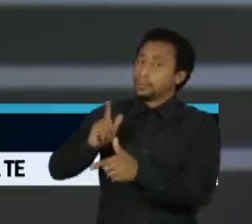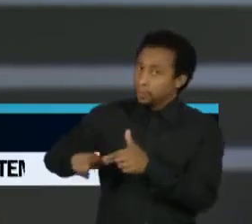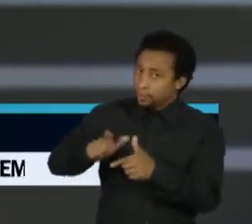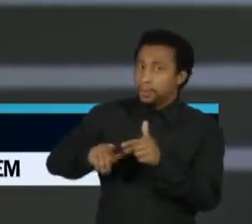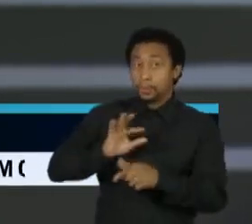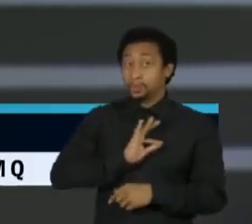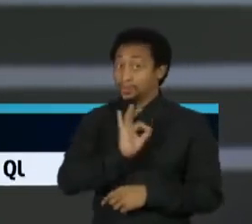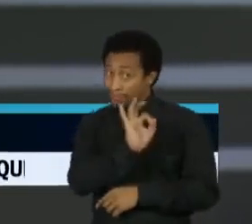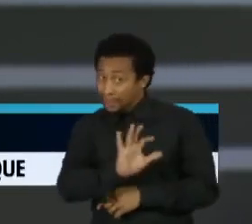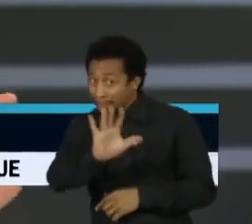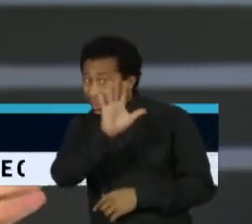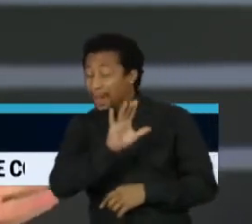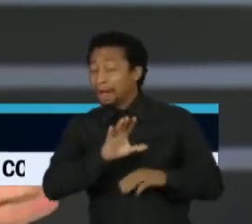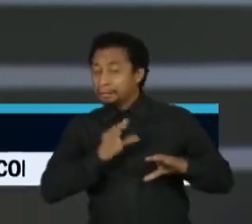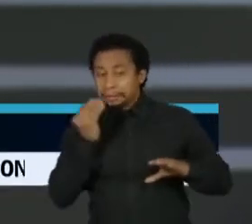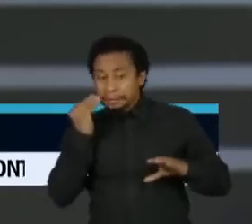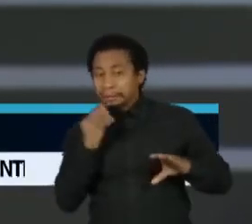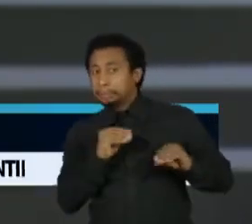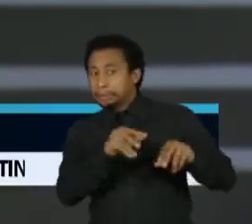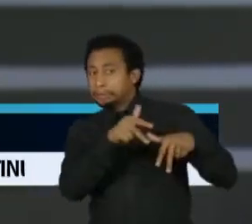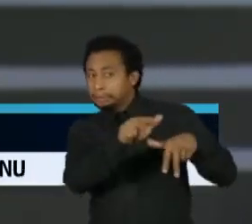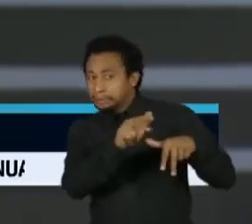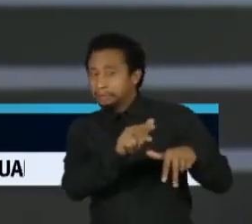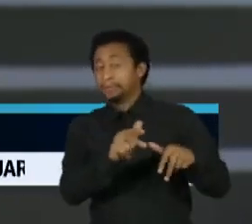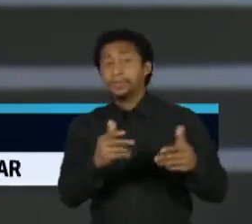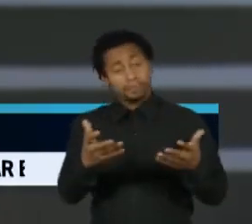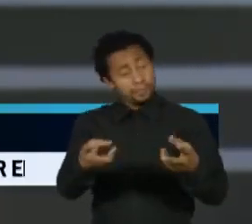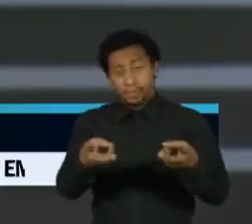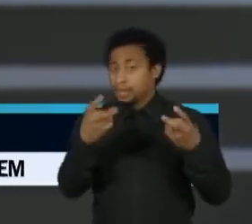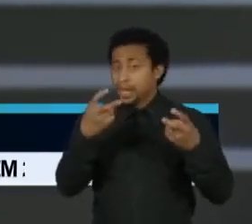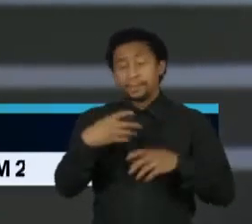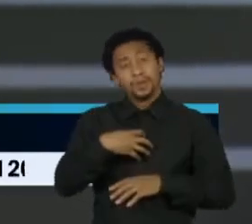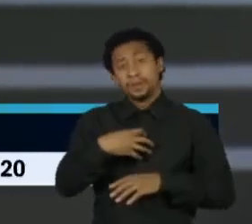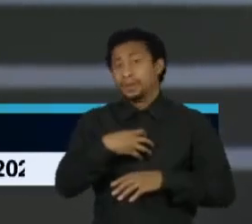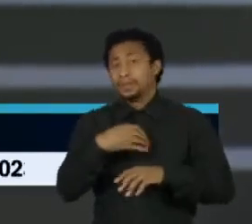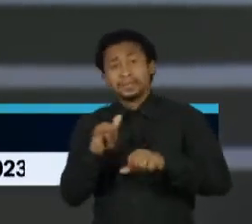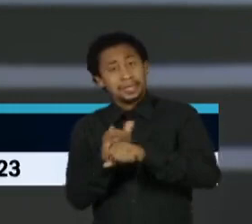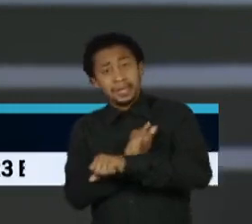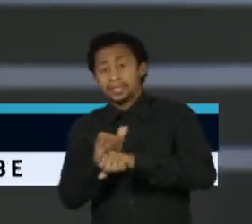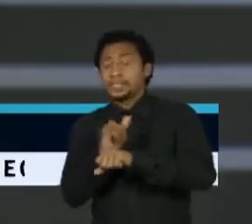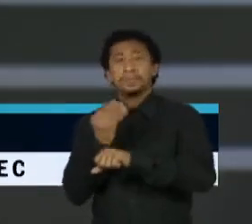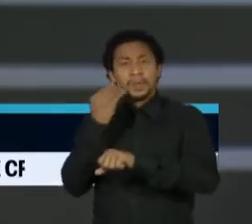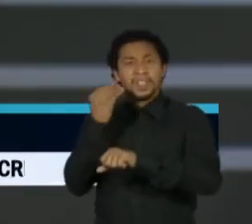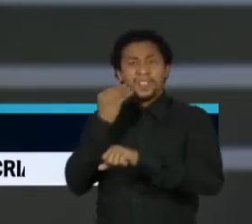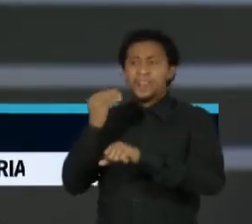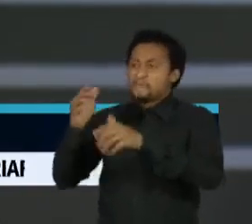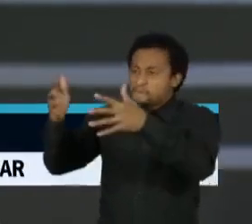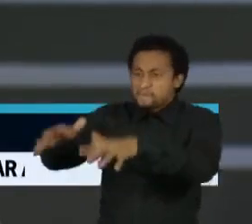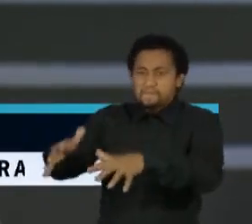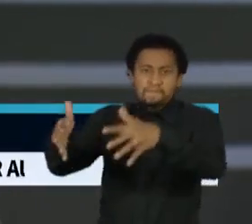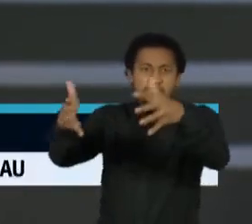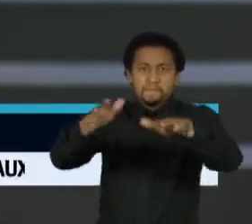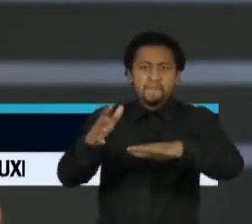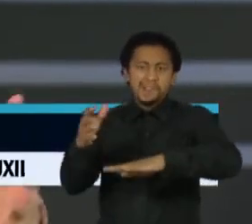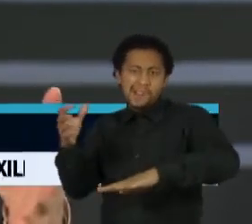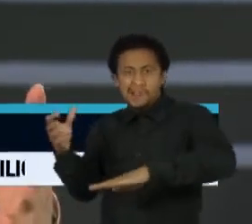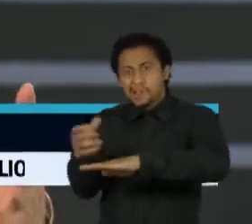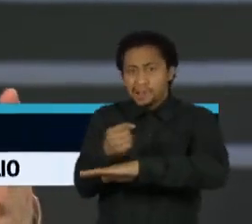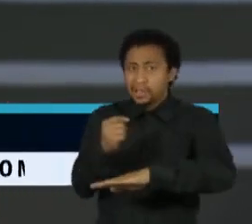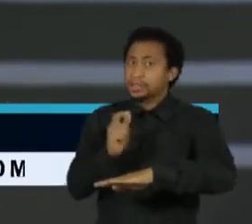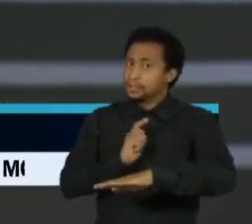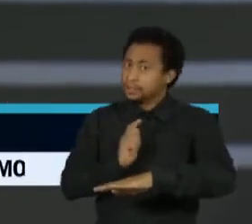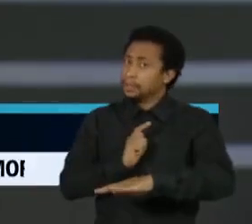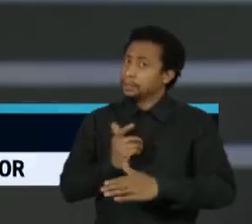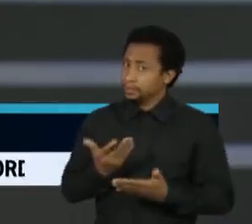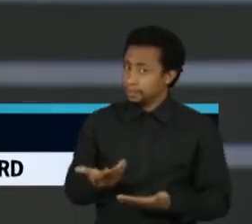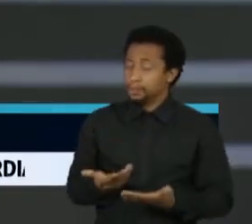e outros, você vê aí um movimento claro de atentado contra essas instituições, contra essas regras do jogo.